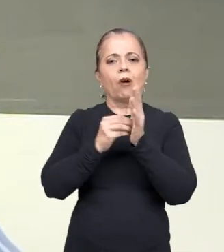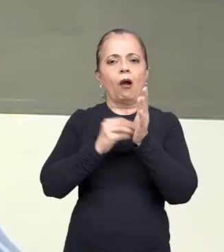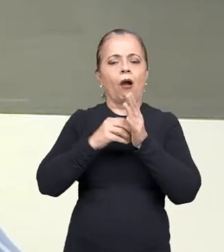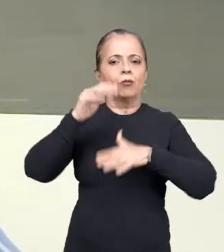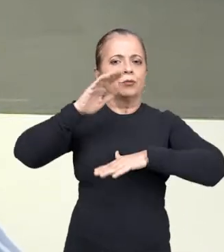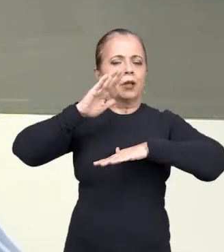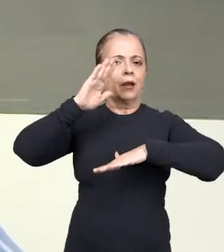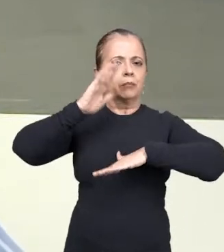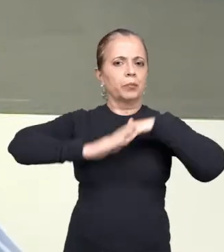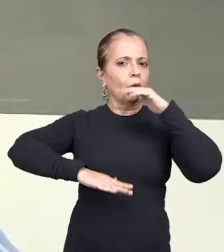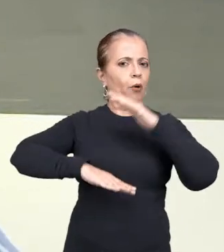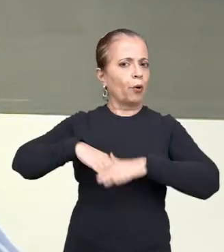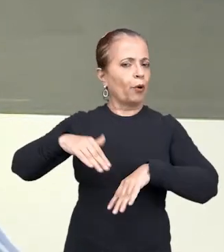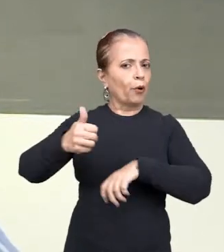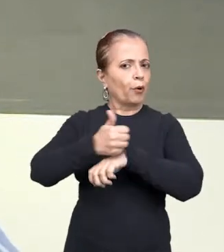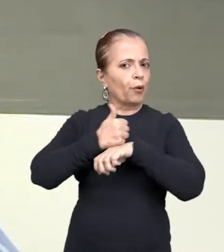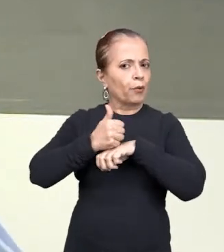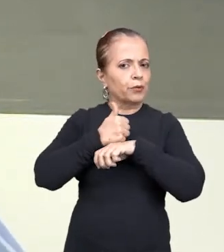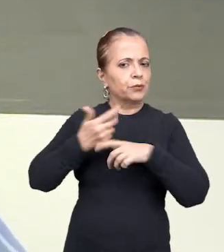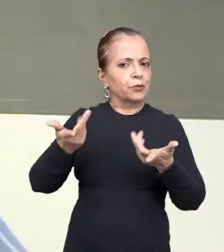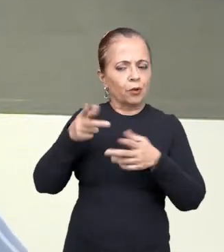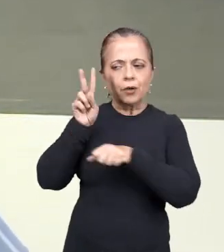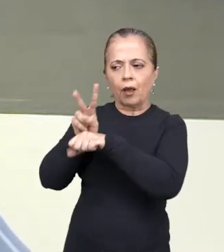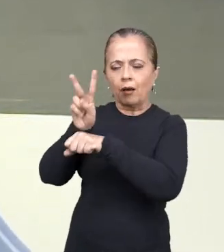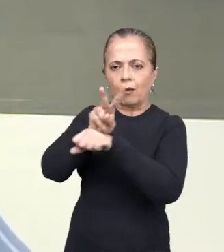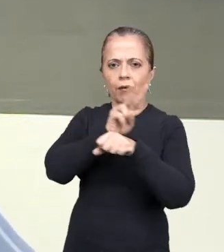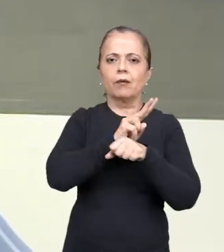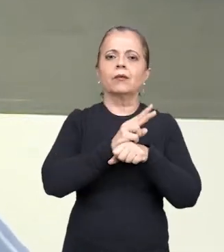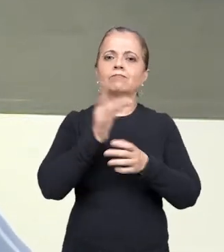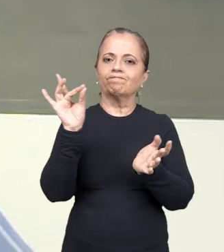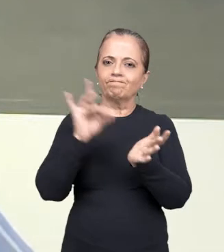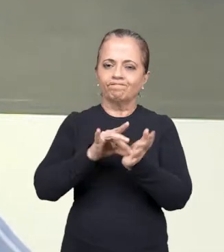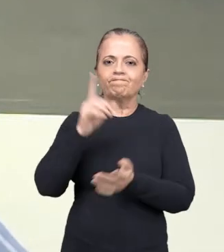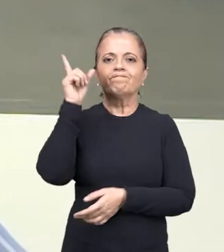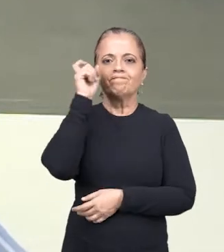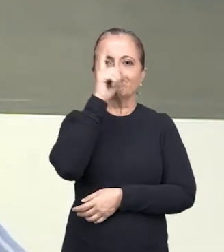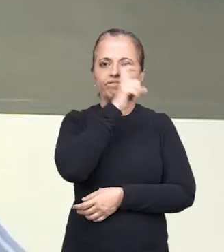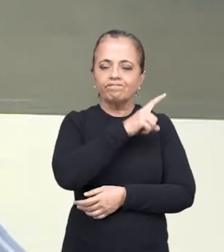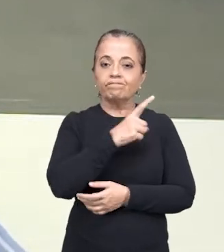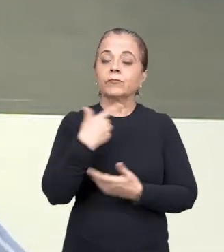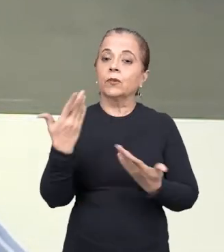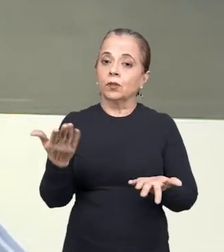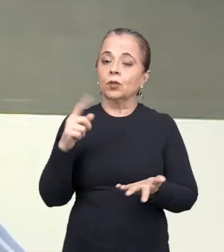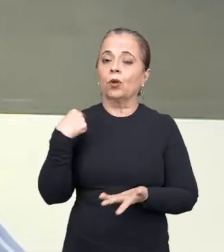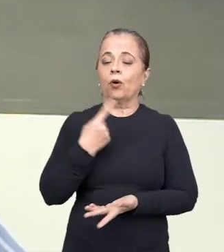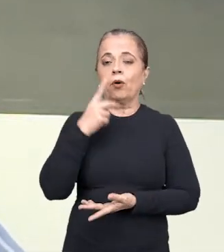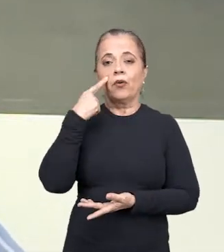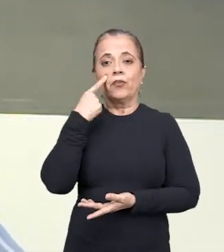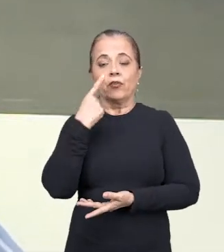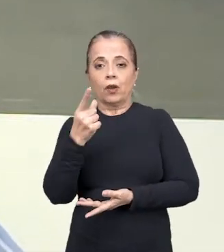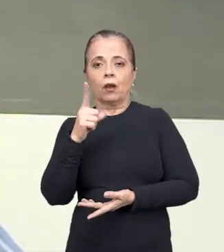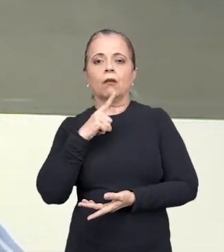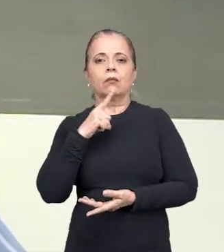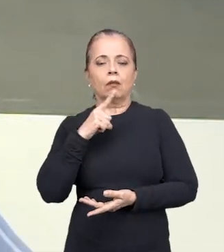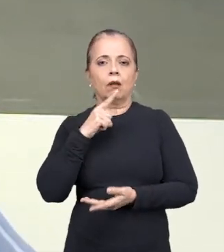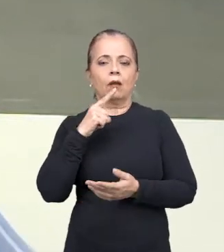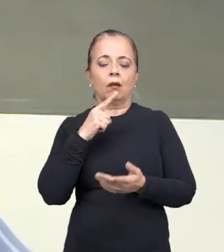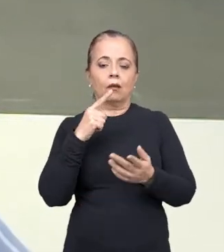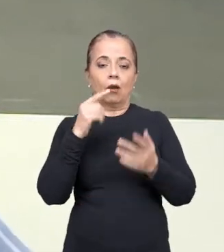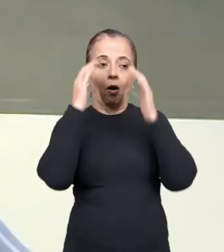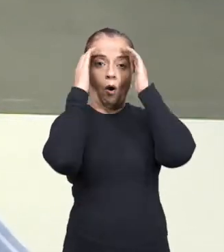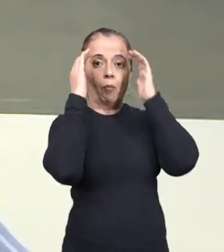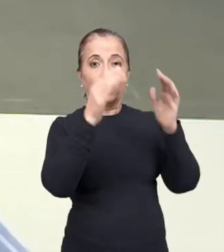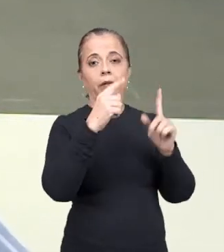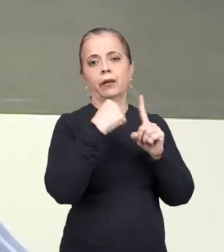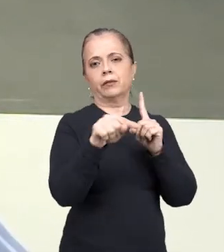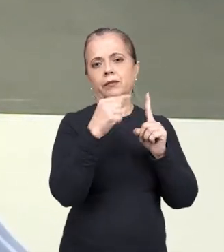de pessoal, é bastante difícil a situação realmente, então a gente vê que há um cumprimento parcial, a